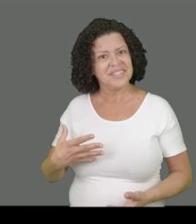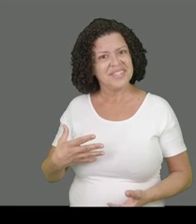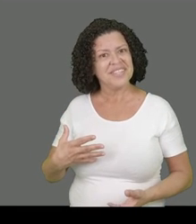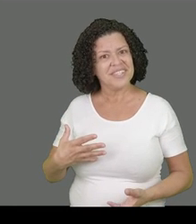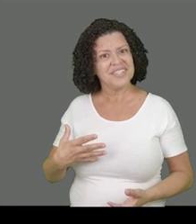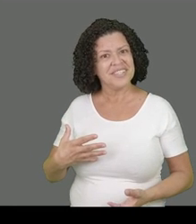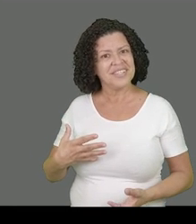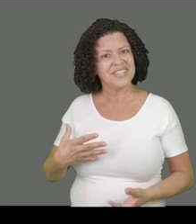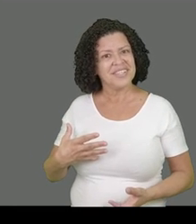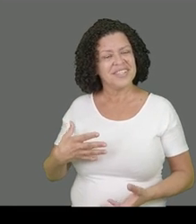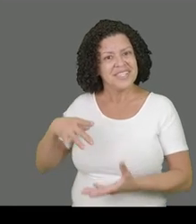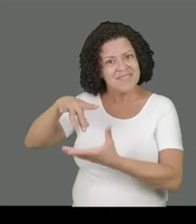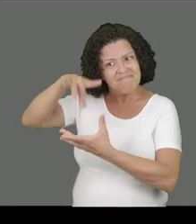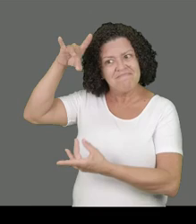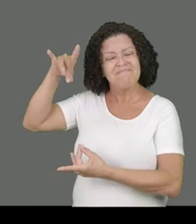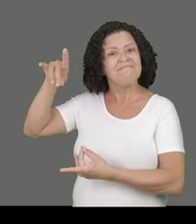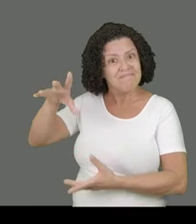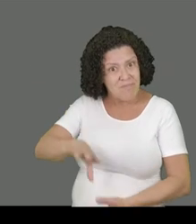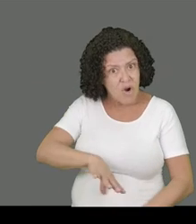coragem.